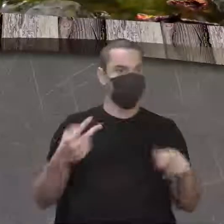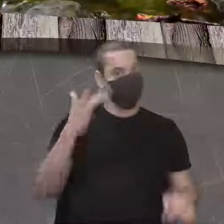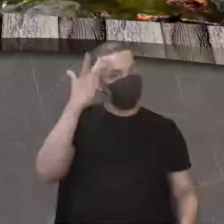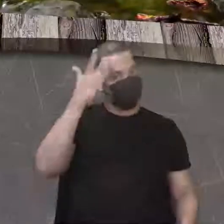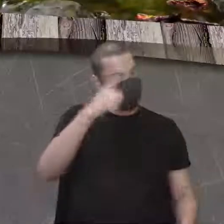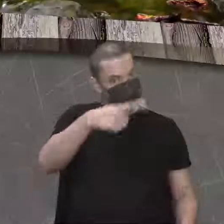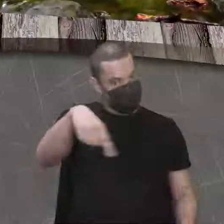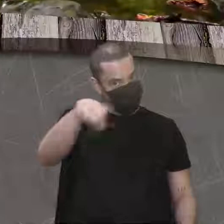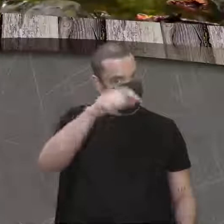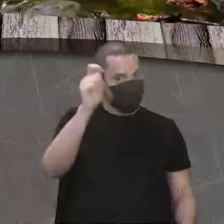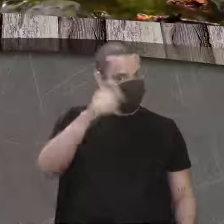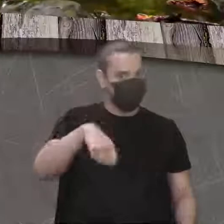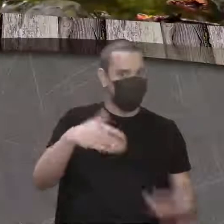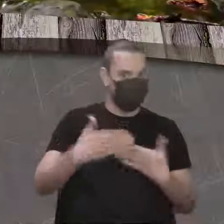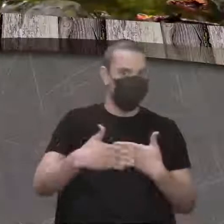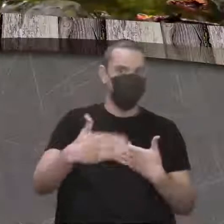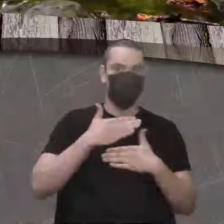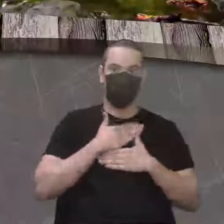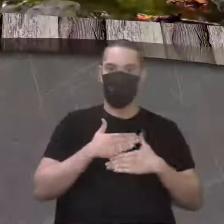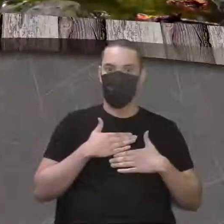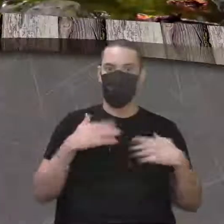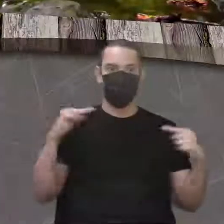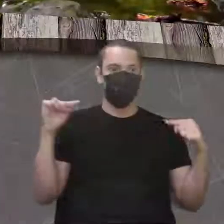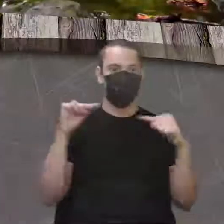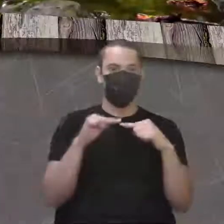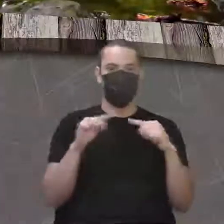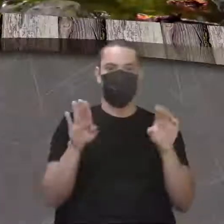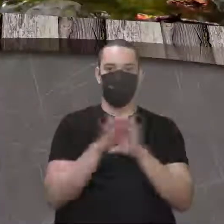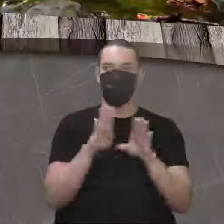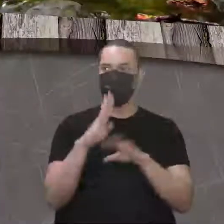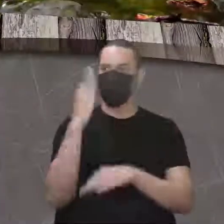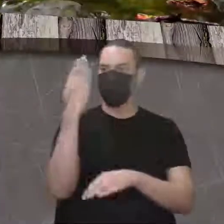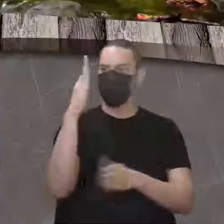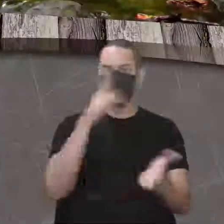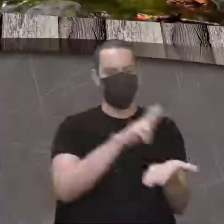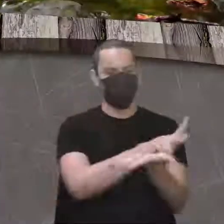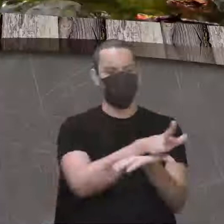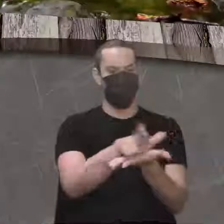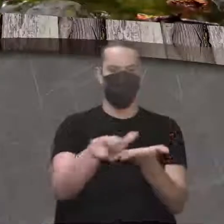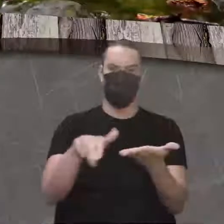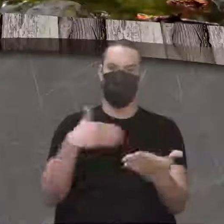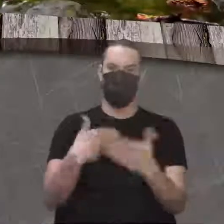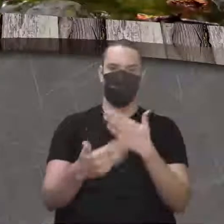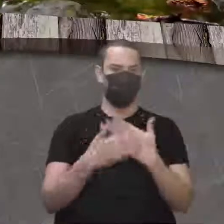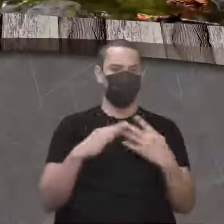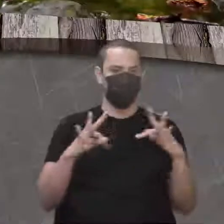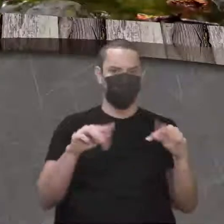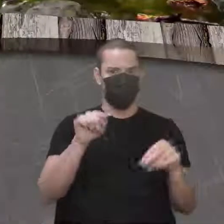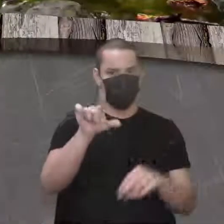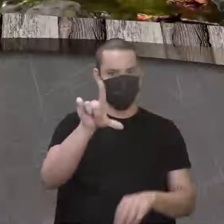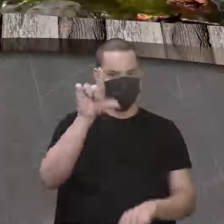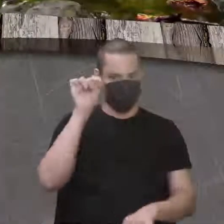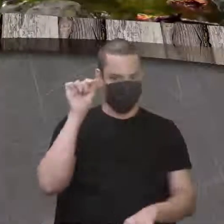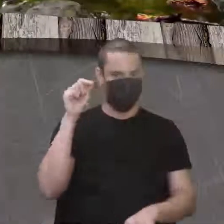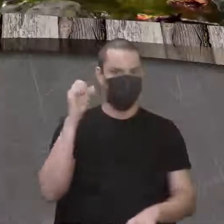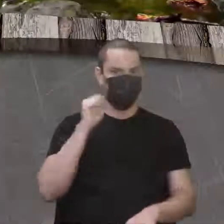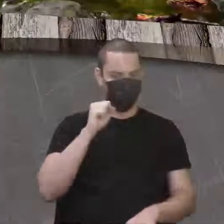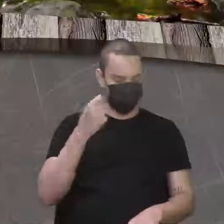né, galera? Tem gosto para tudo e a biologia tem área para todo mundo, é só você escolher e